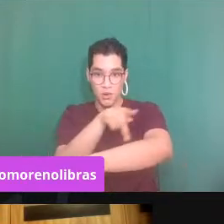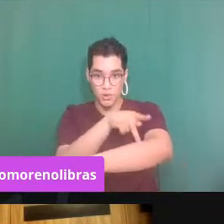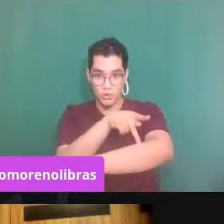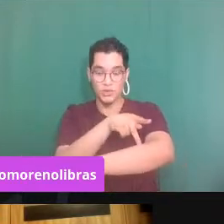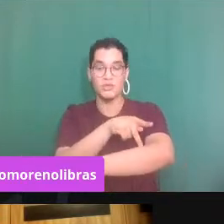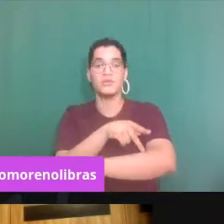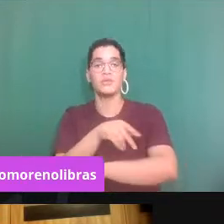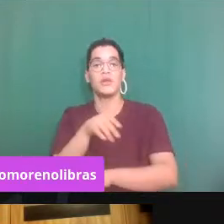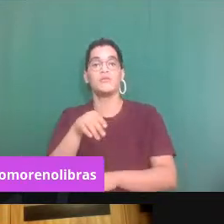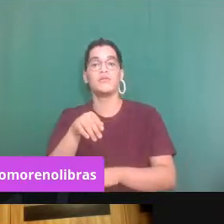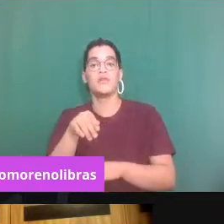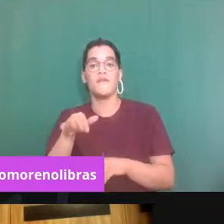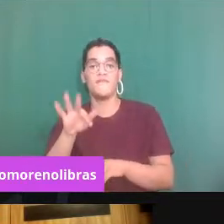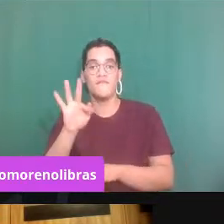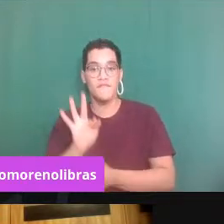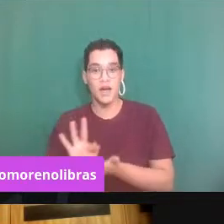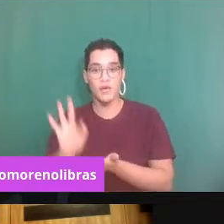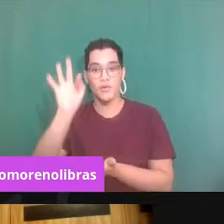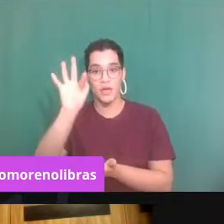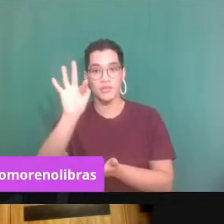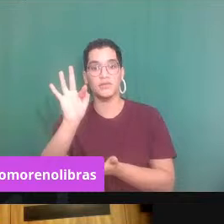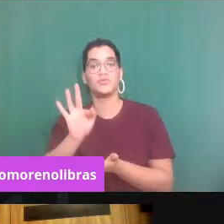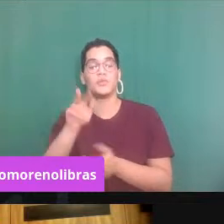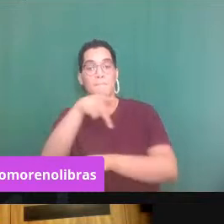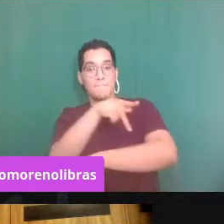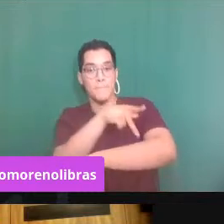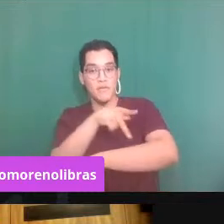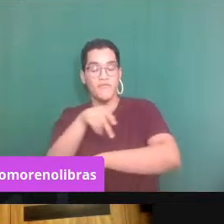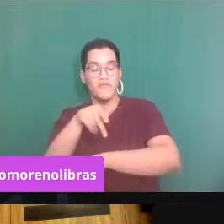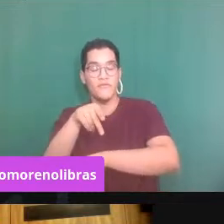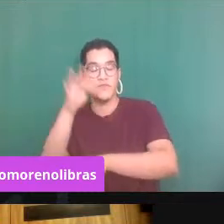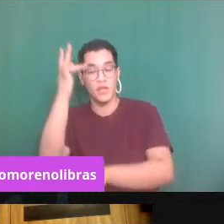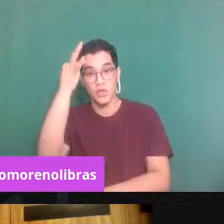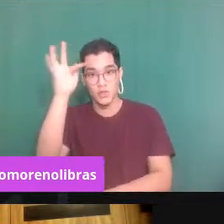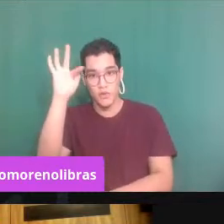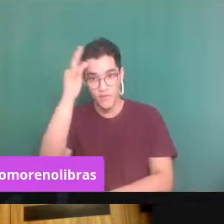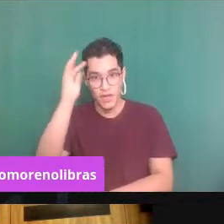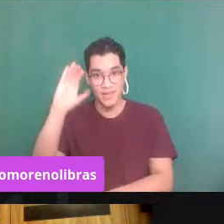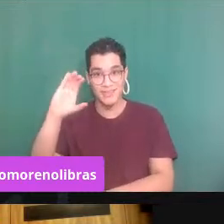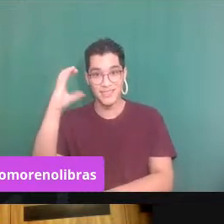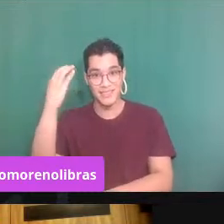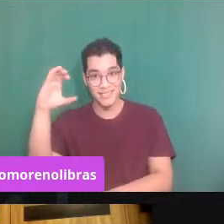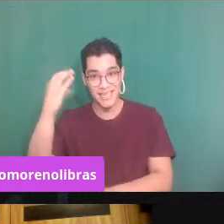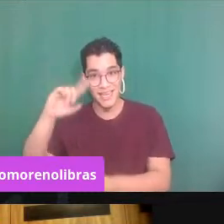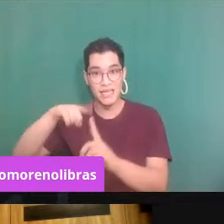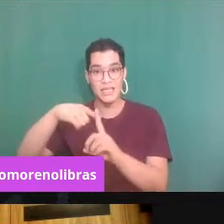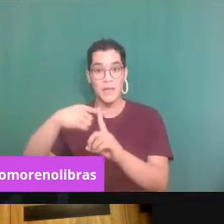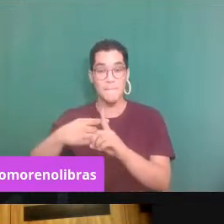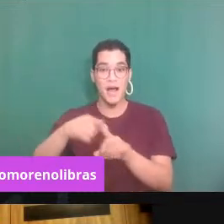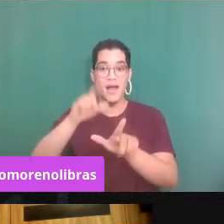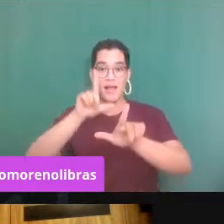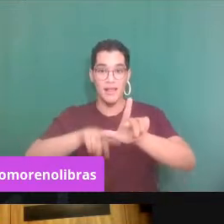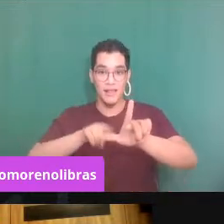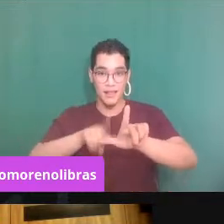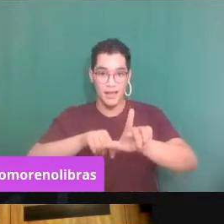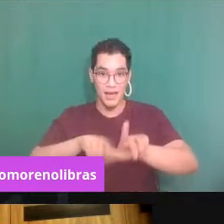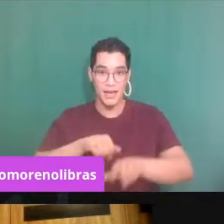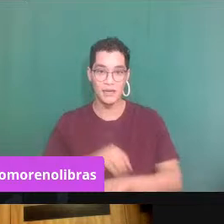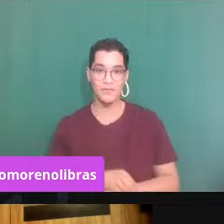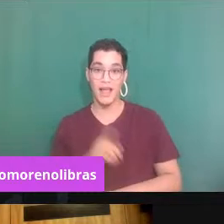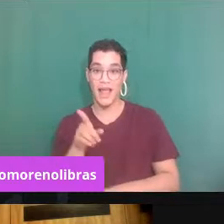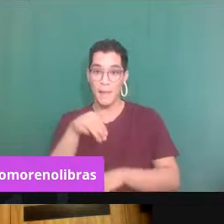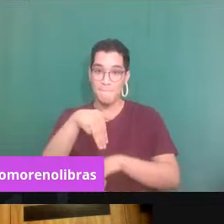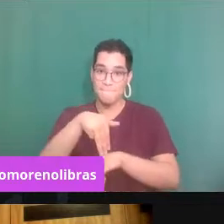Carlos Pasquale. Ela é mestre em Língua Portuguesa e doutora em Linguística Aplicada e Estudos da